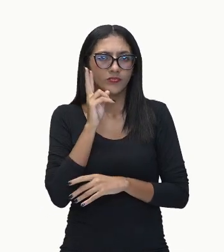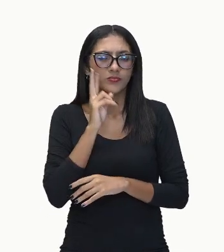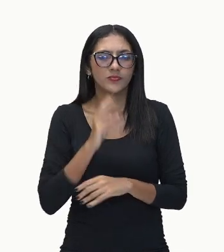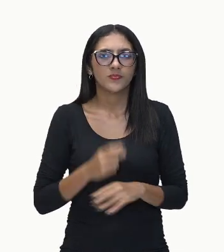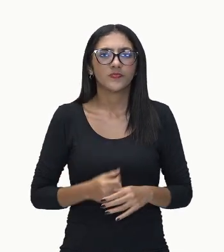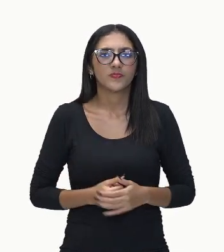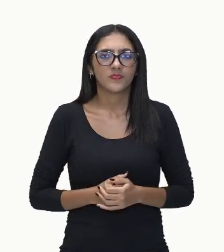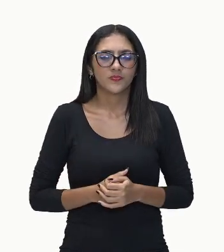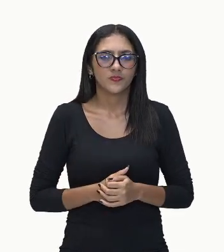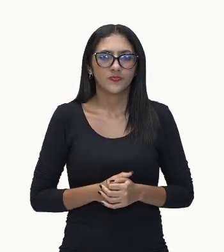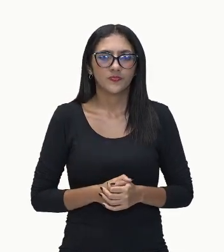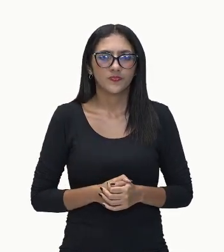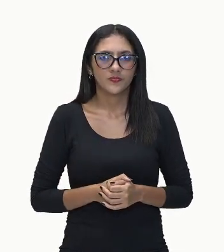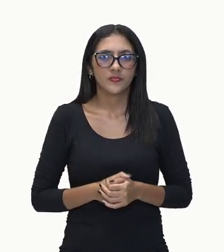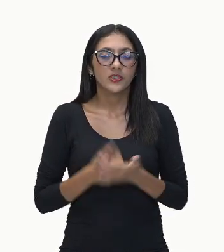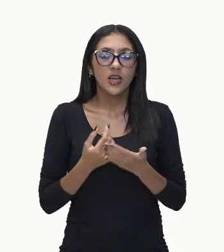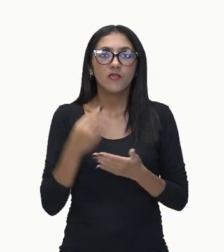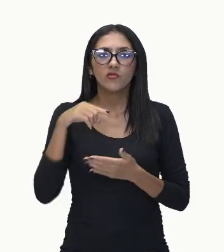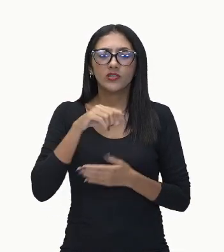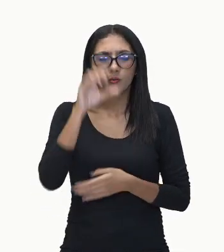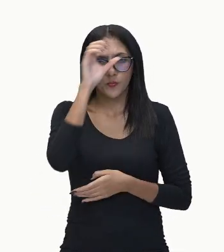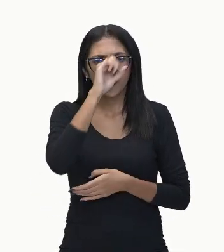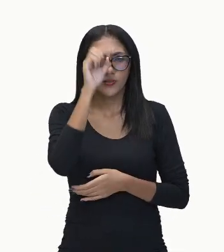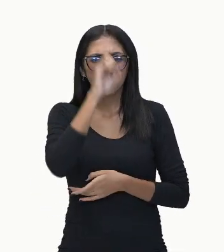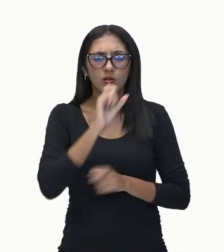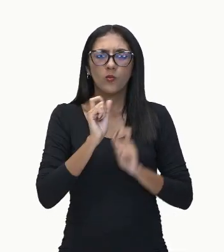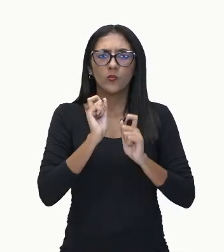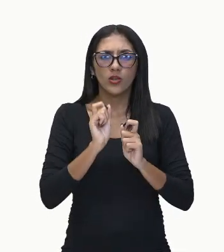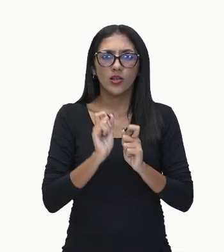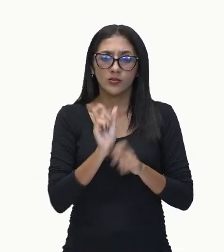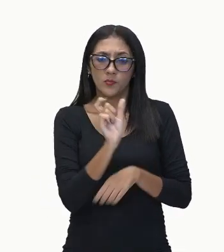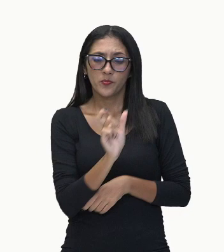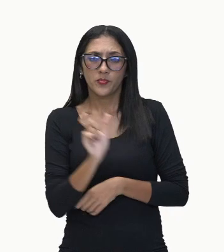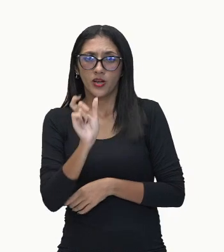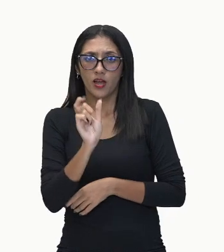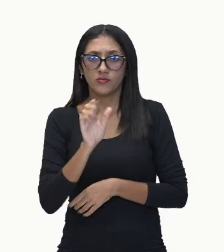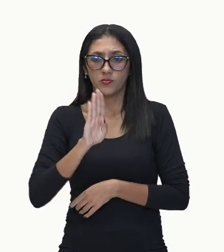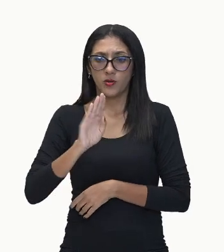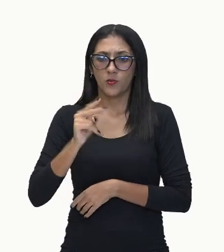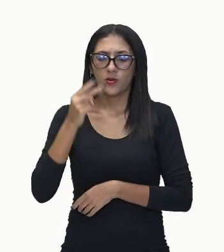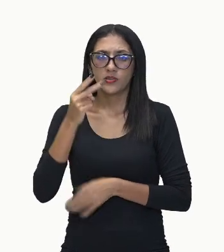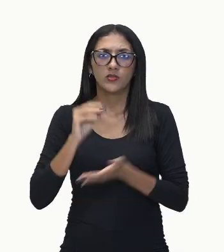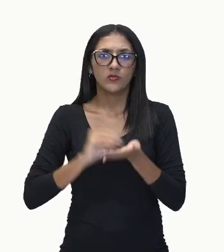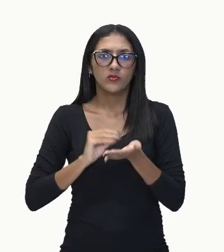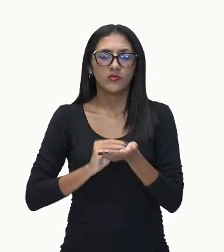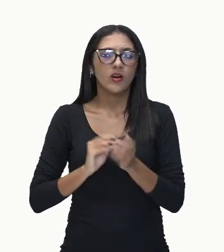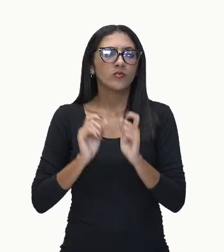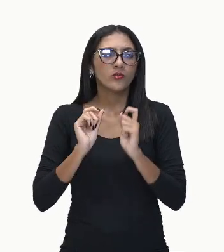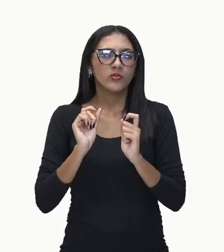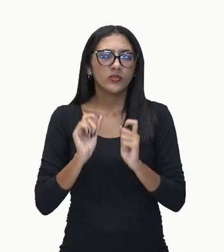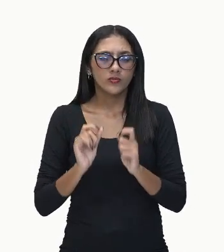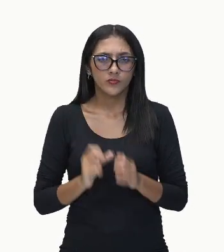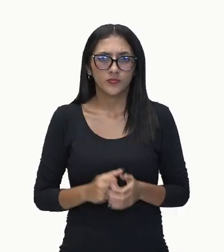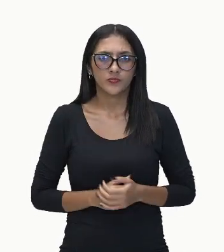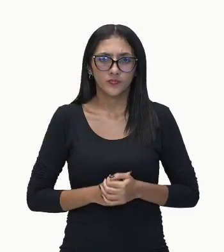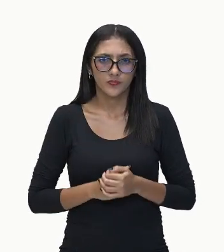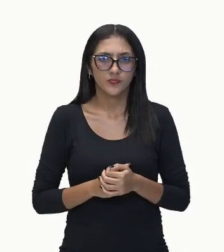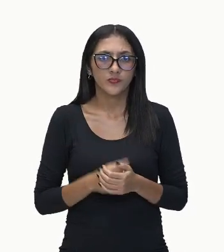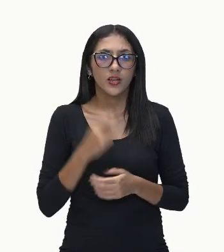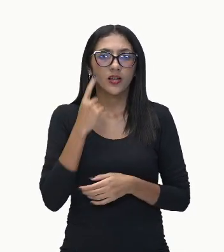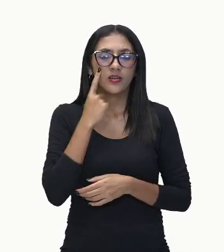beleza aí você aprendeu que esse termo que está faltando ele é na verdade a